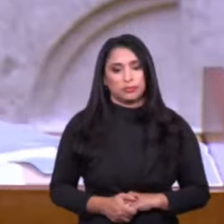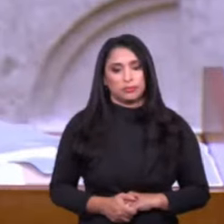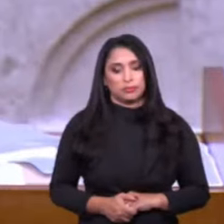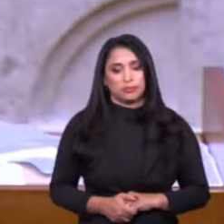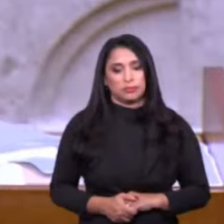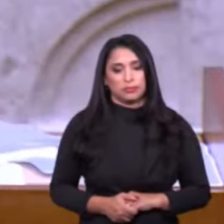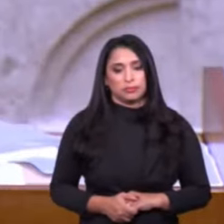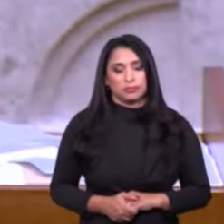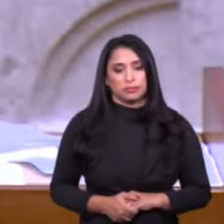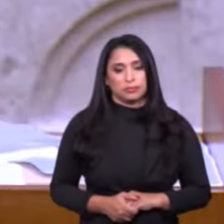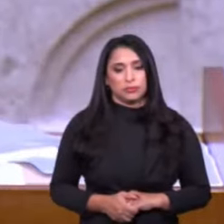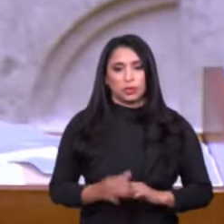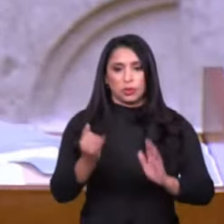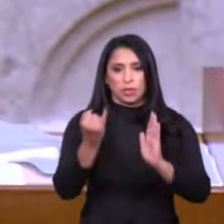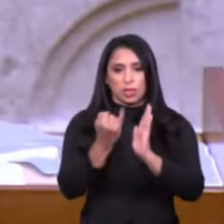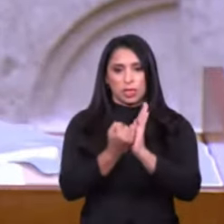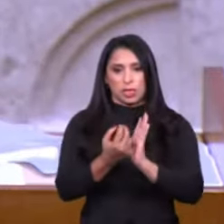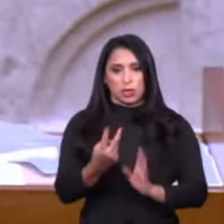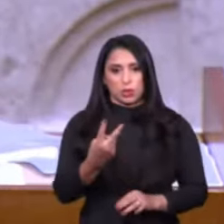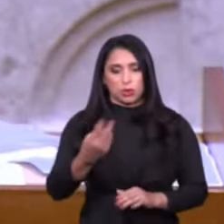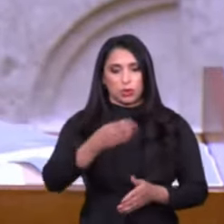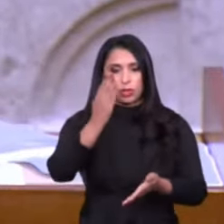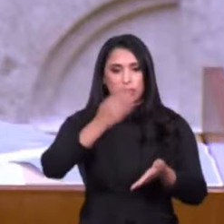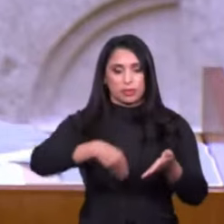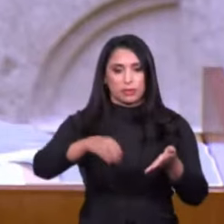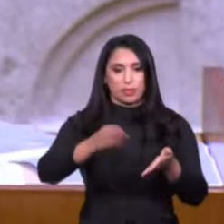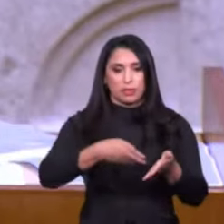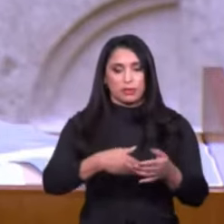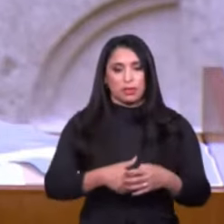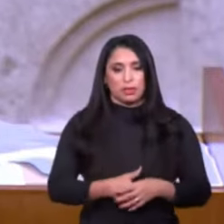invalidando o inciso 2,